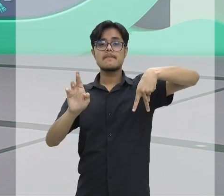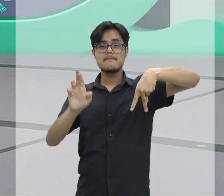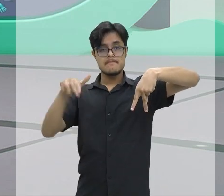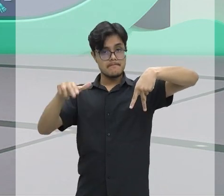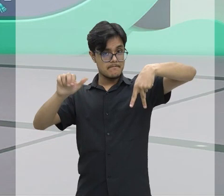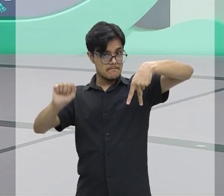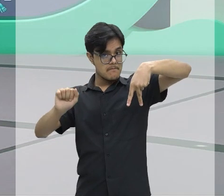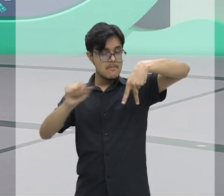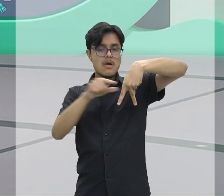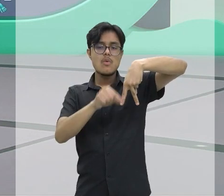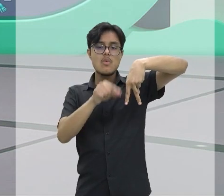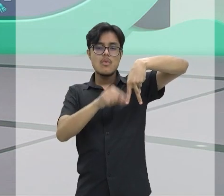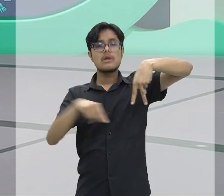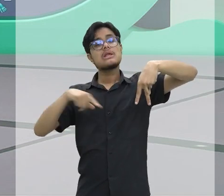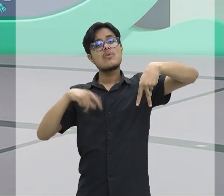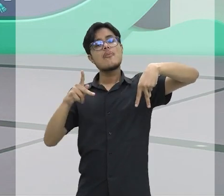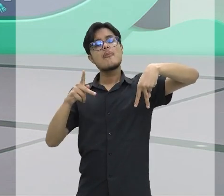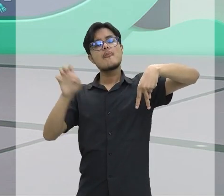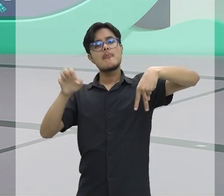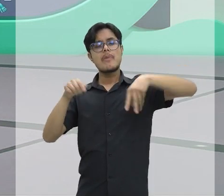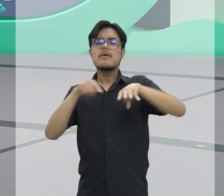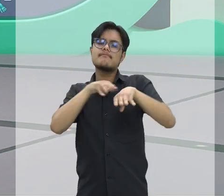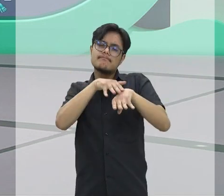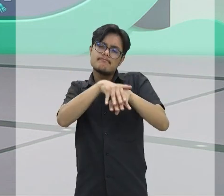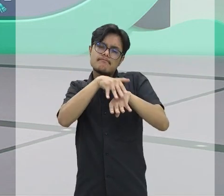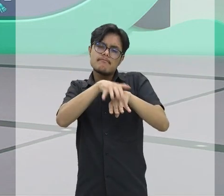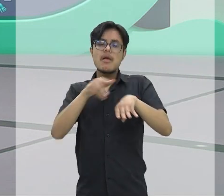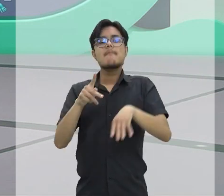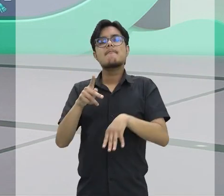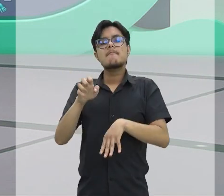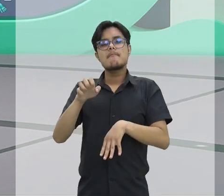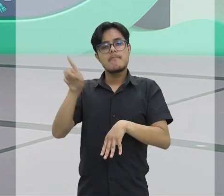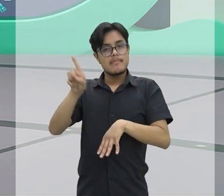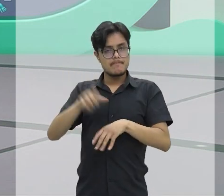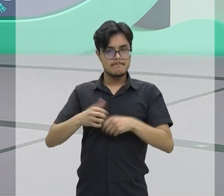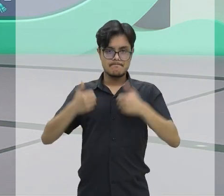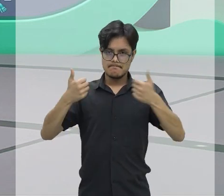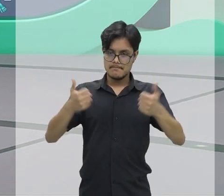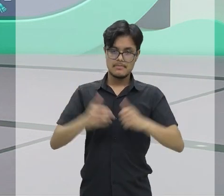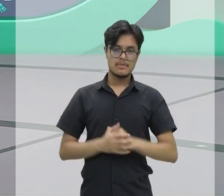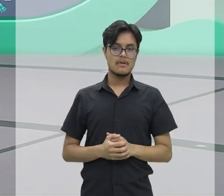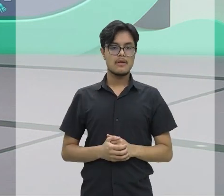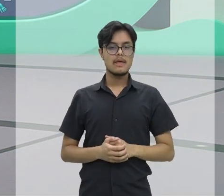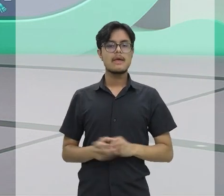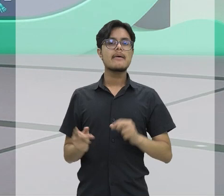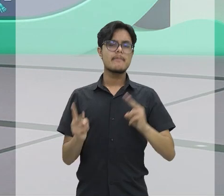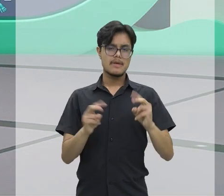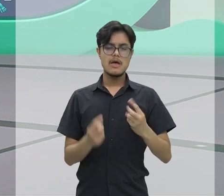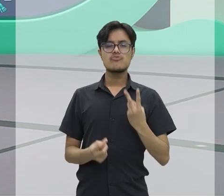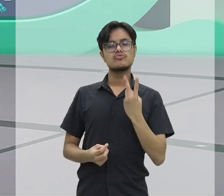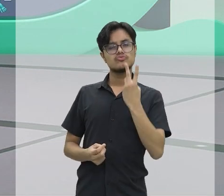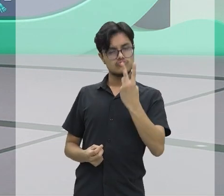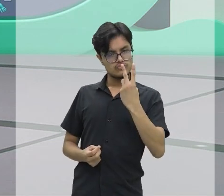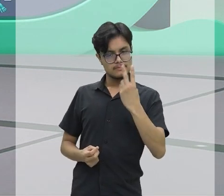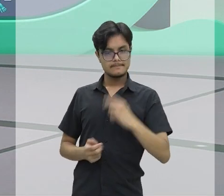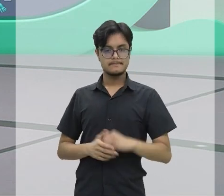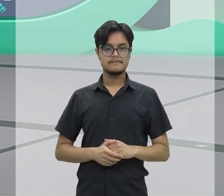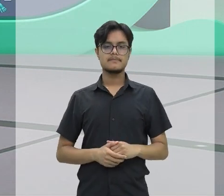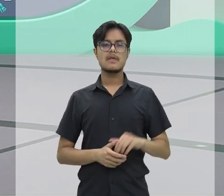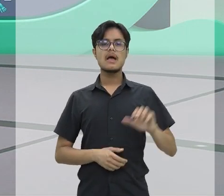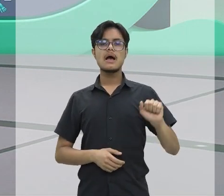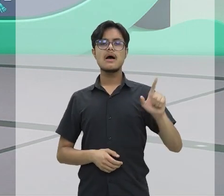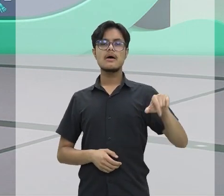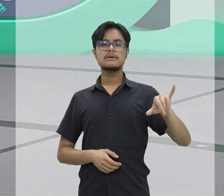inferiores e também o pé, né, terminando ali no pé. Então, dessa forma, a gente pode observar a divisão aí do nosso esqueleto.